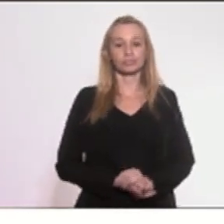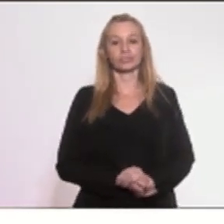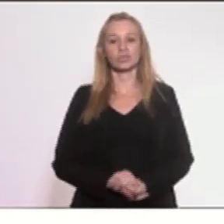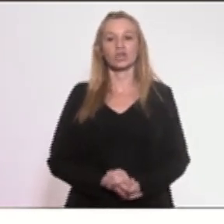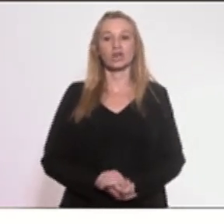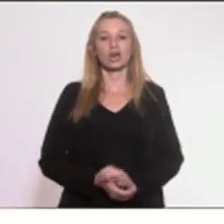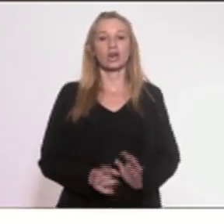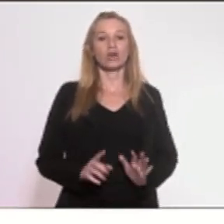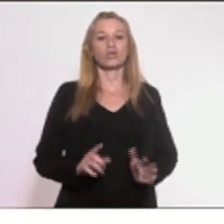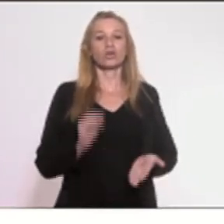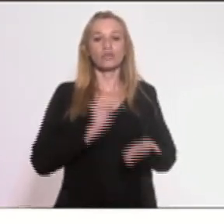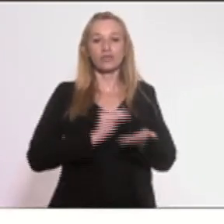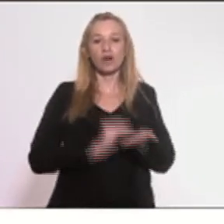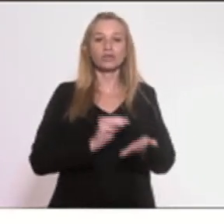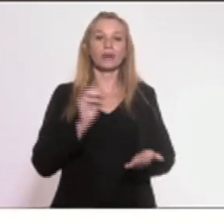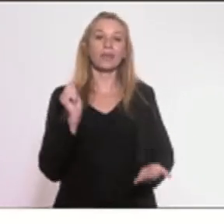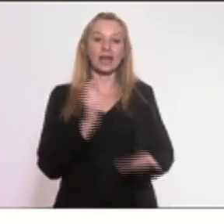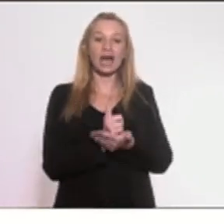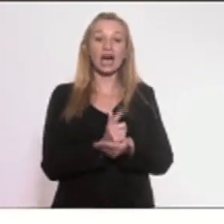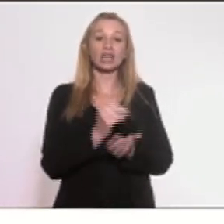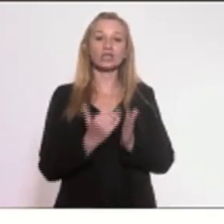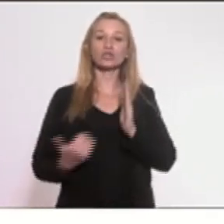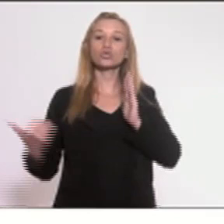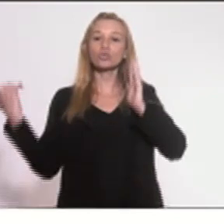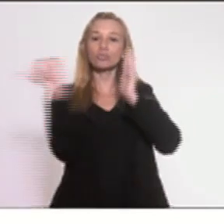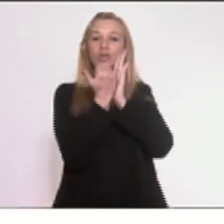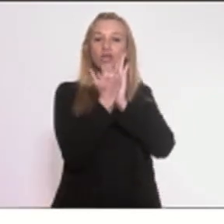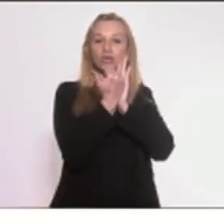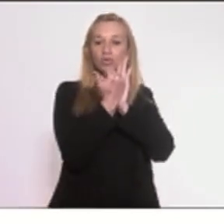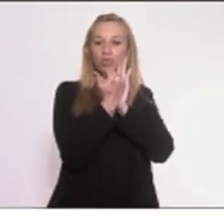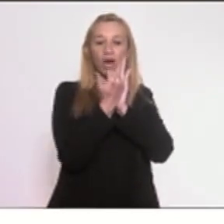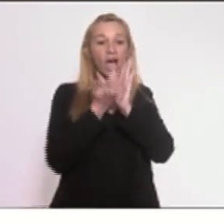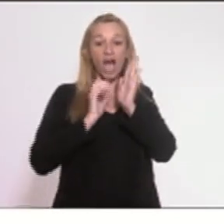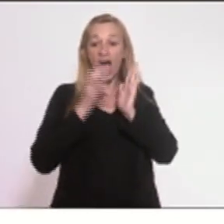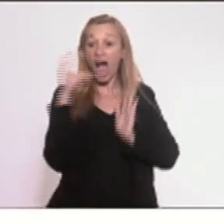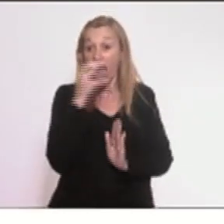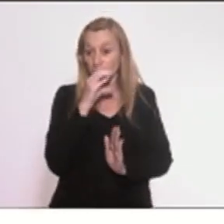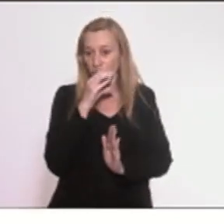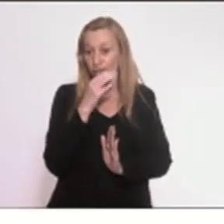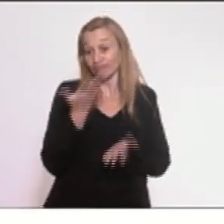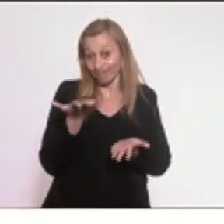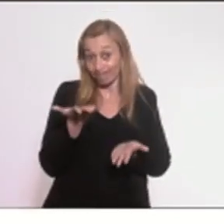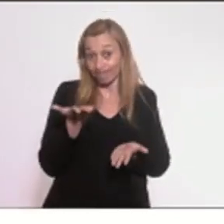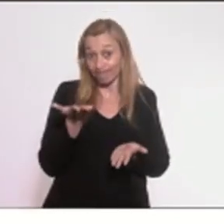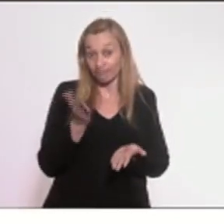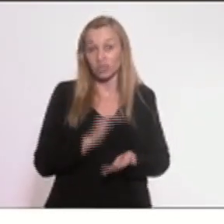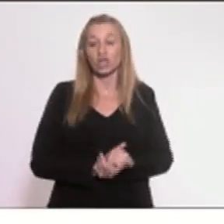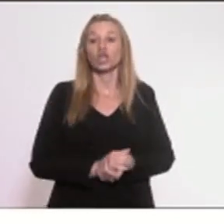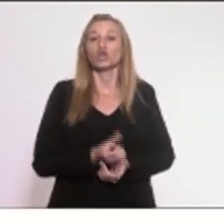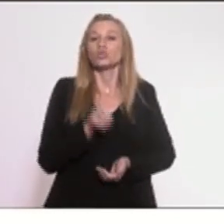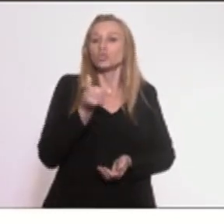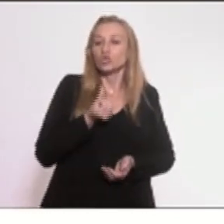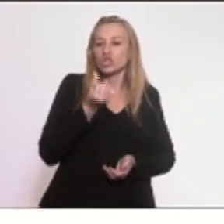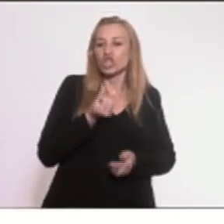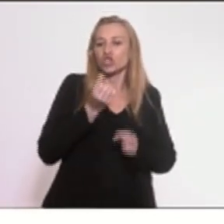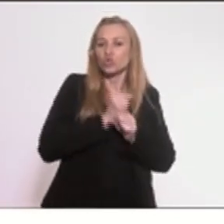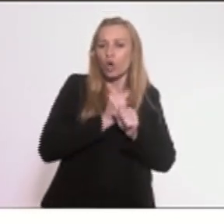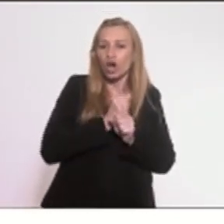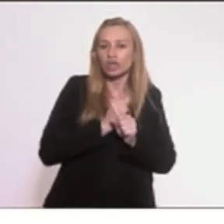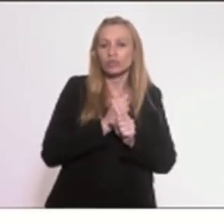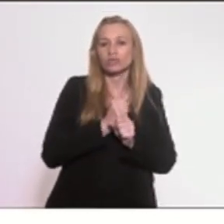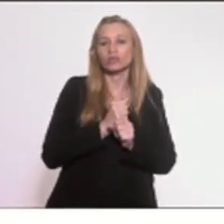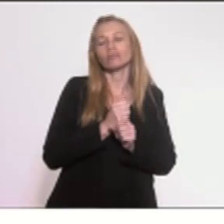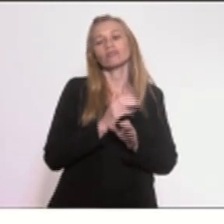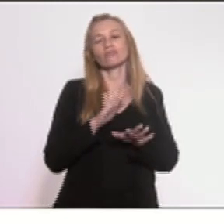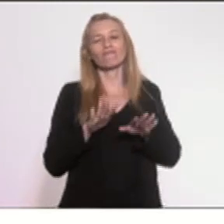restos a pagar subiu alucinadamente. No 6º ano,